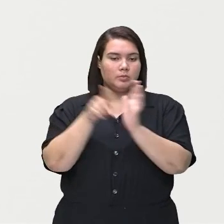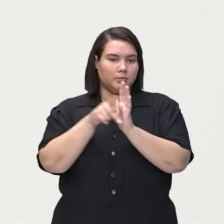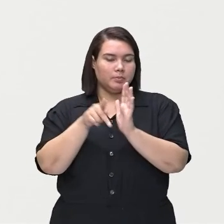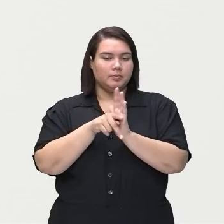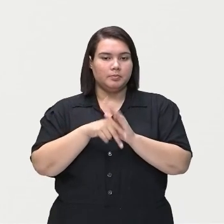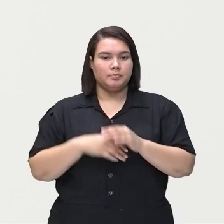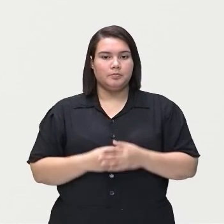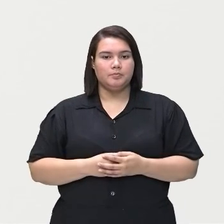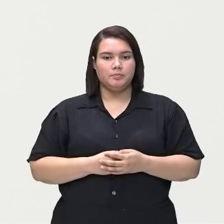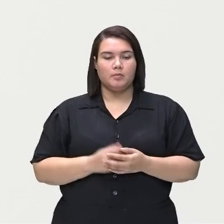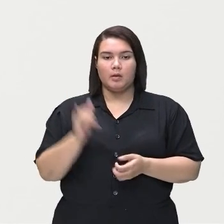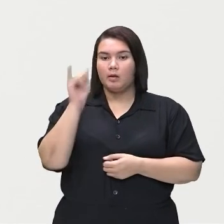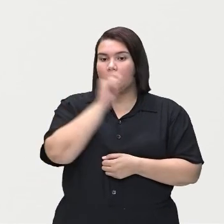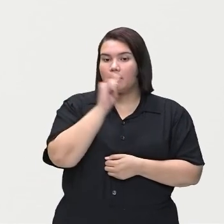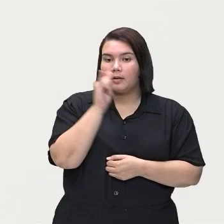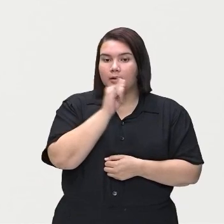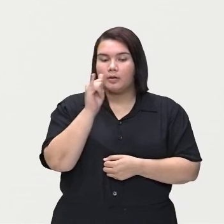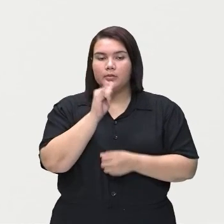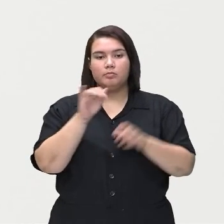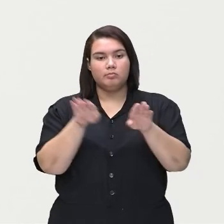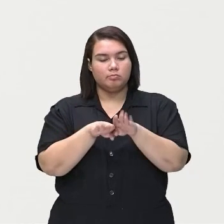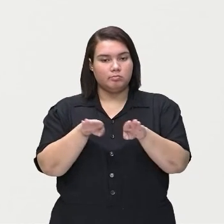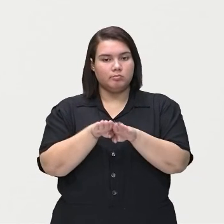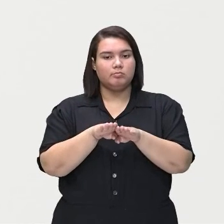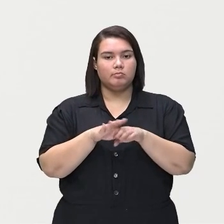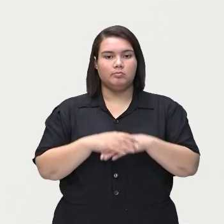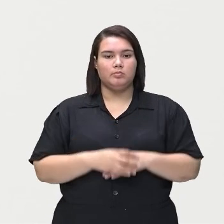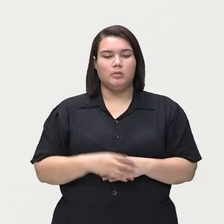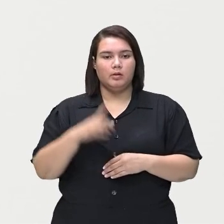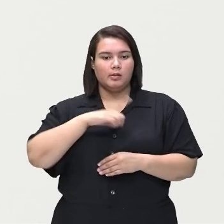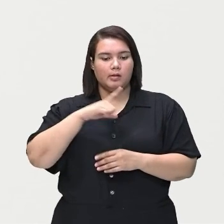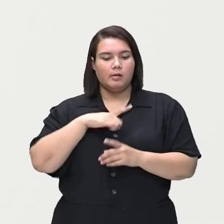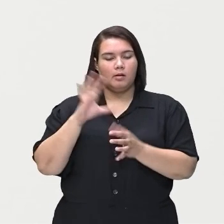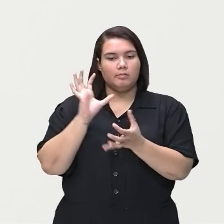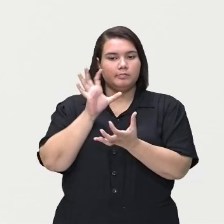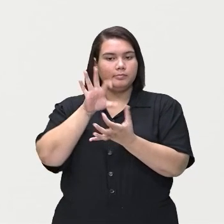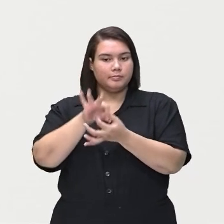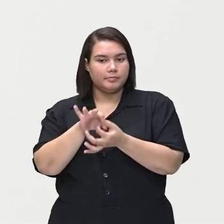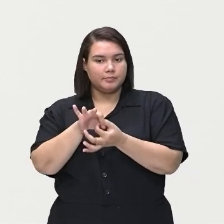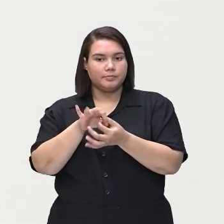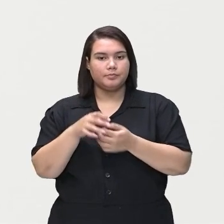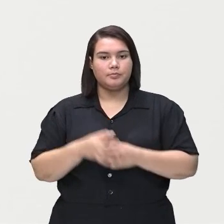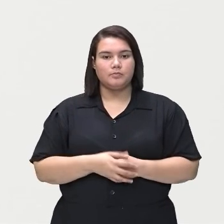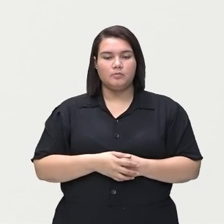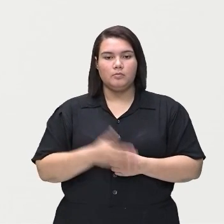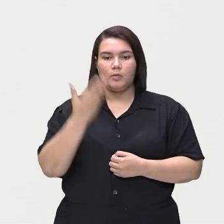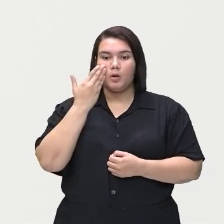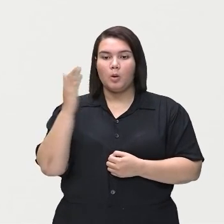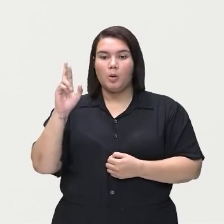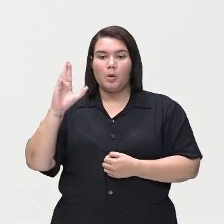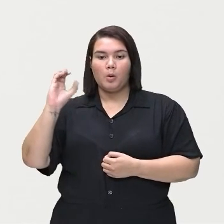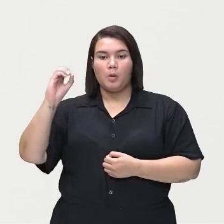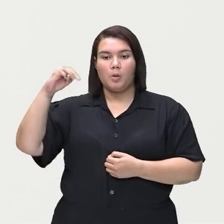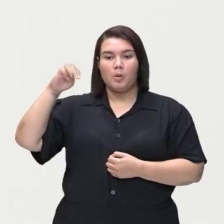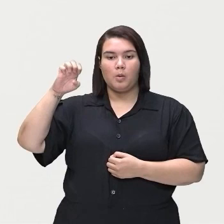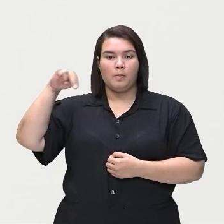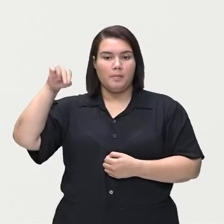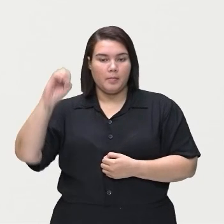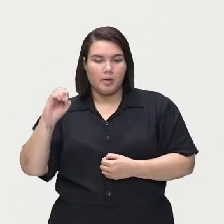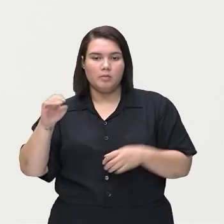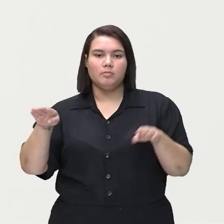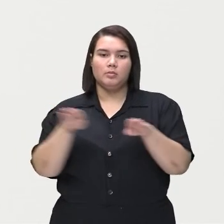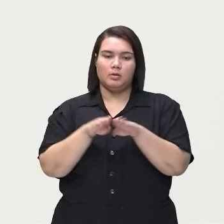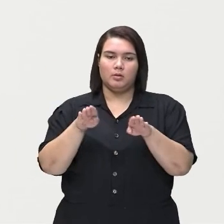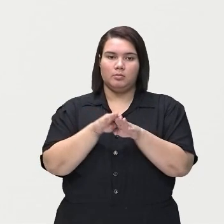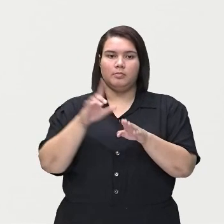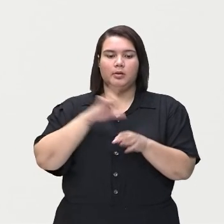latim. O italiano também surge a partir do latim. O romeno também vai ter